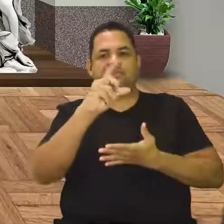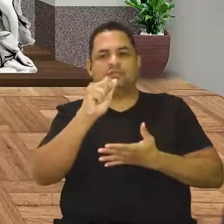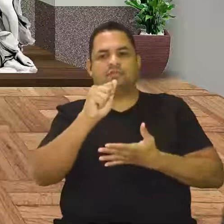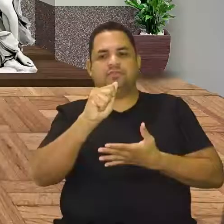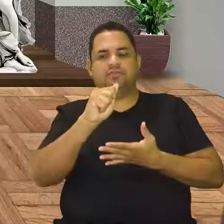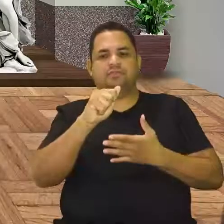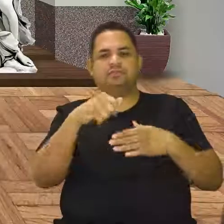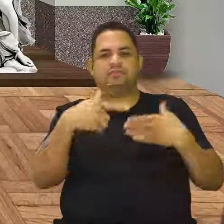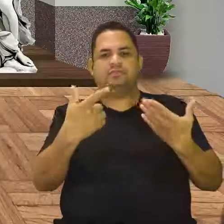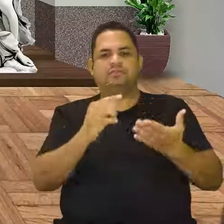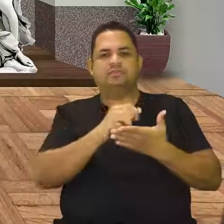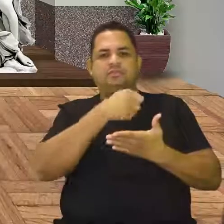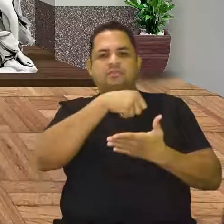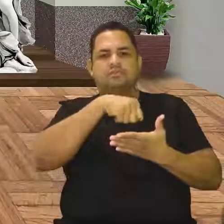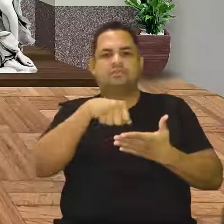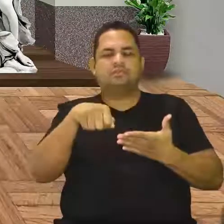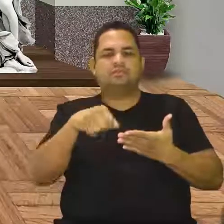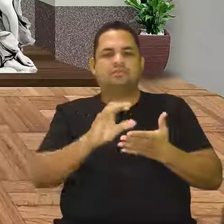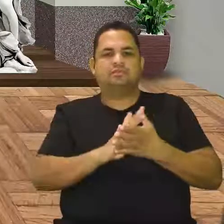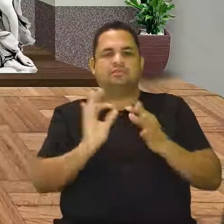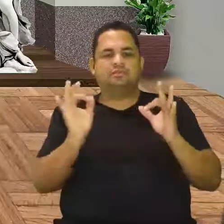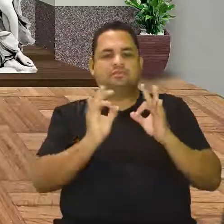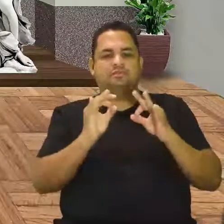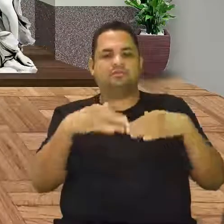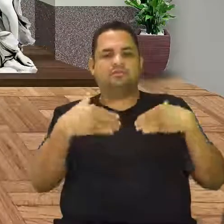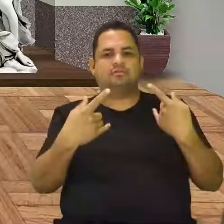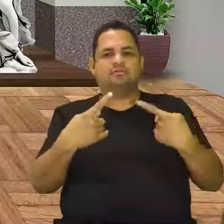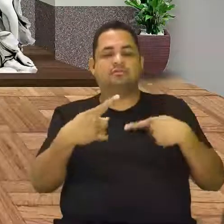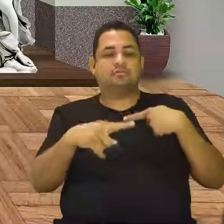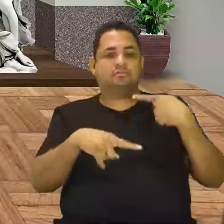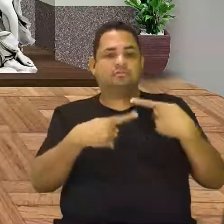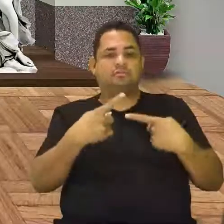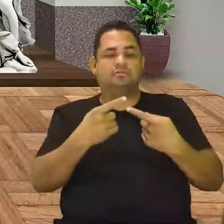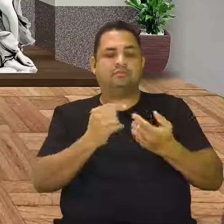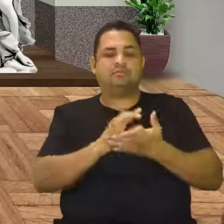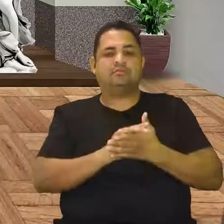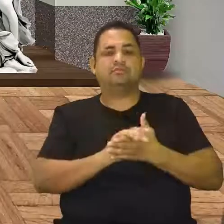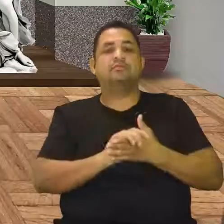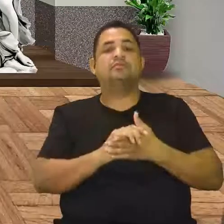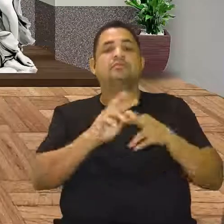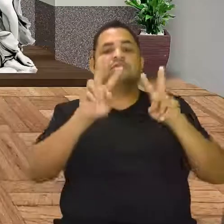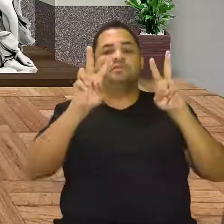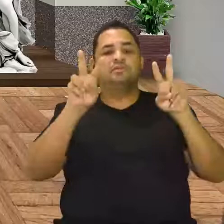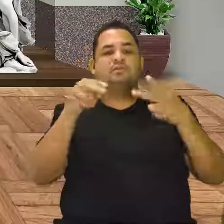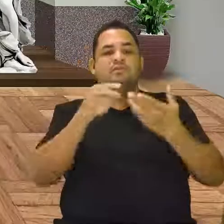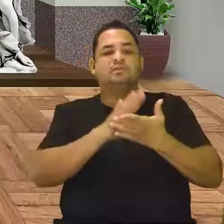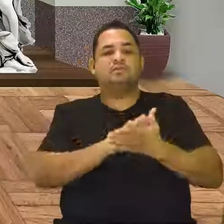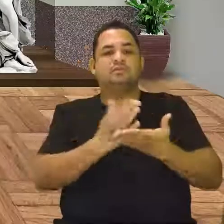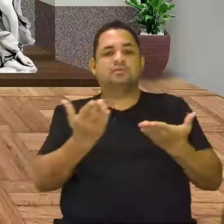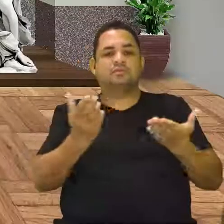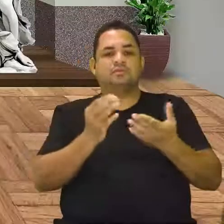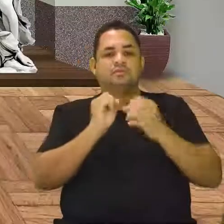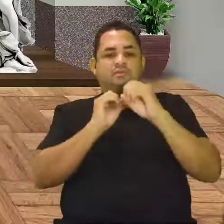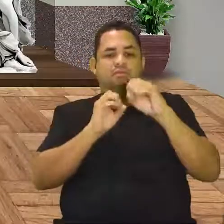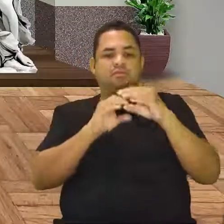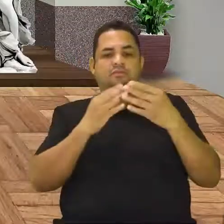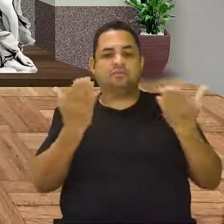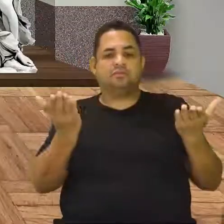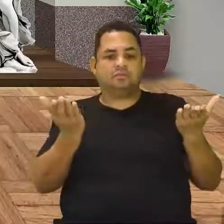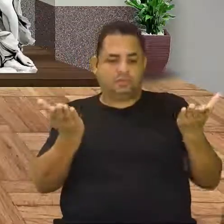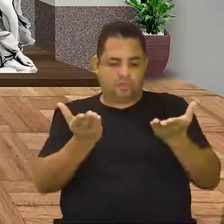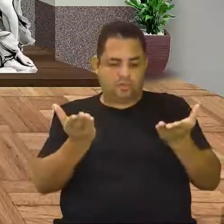de hoje já colocou ótimo depois você coloca um título da aula que vai ser ministrada